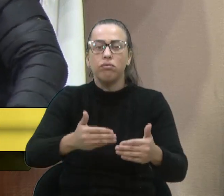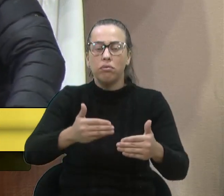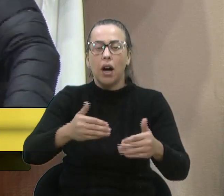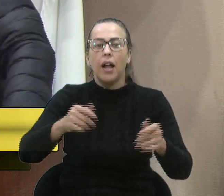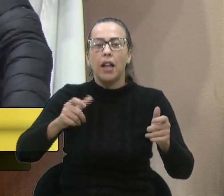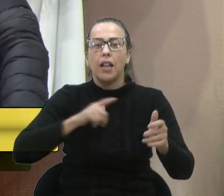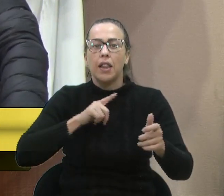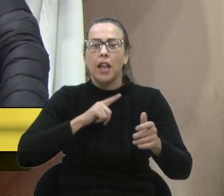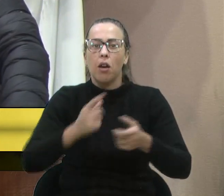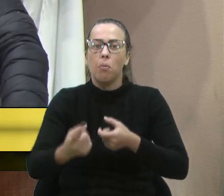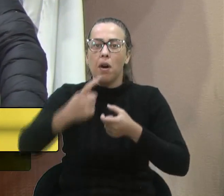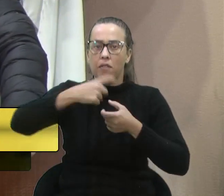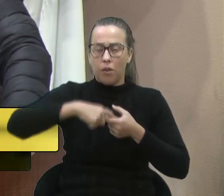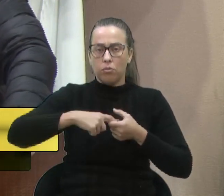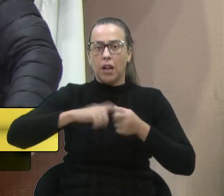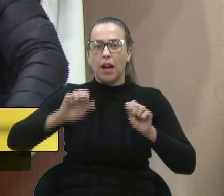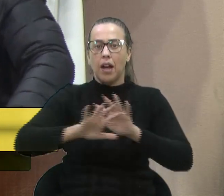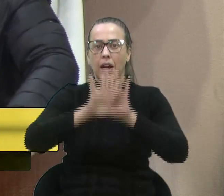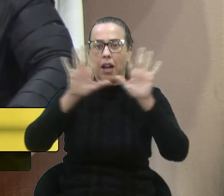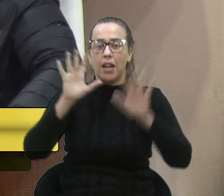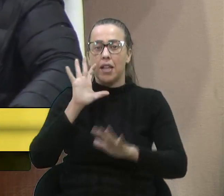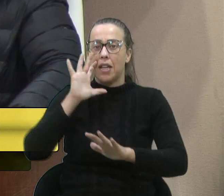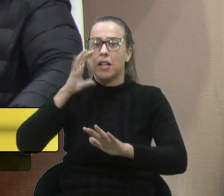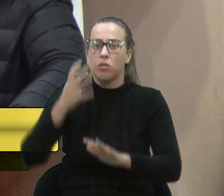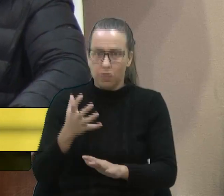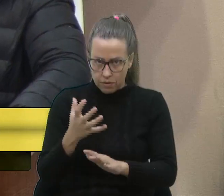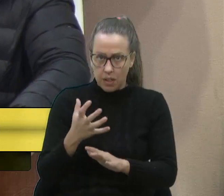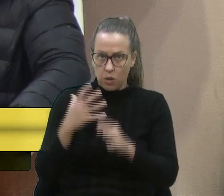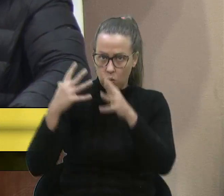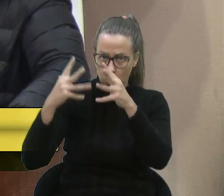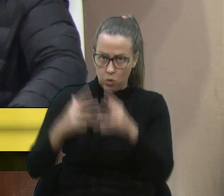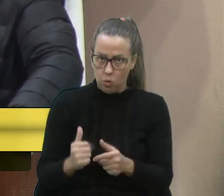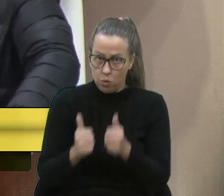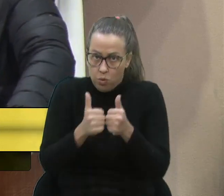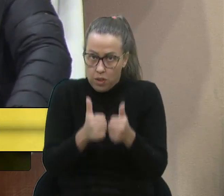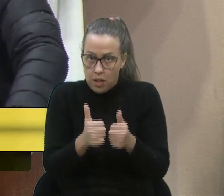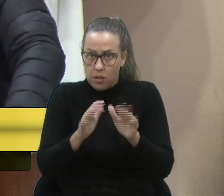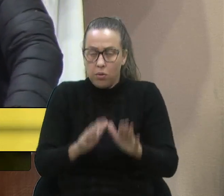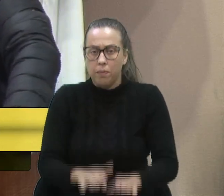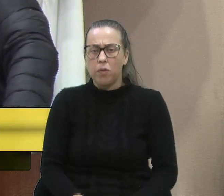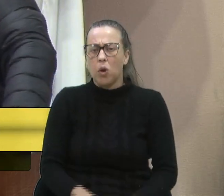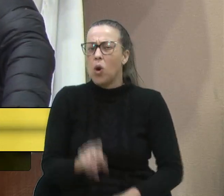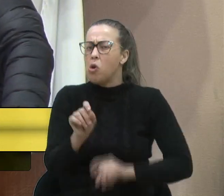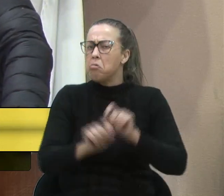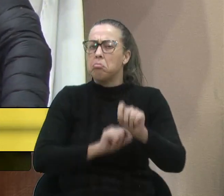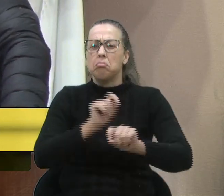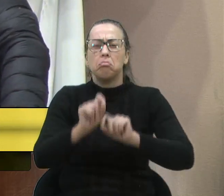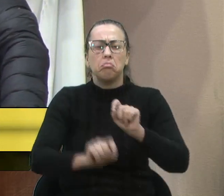até uma celeridade e que a gente possa solucionar essas questões todas. O que a gente